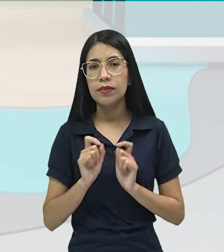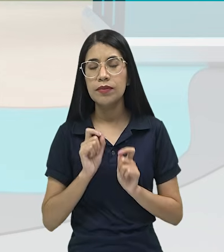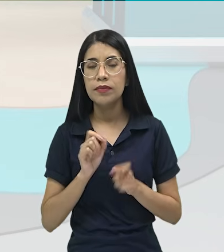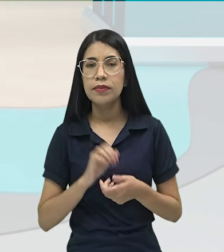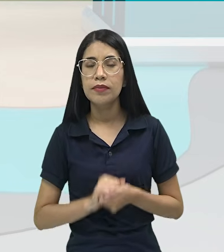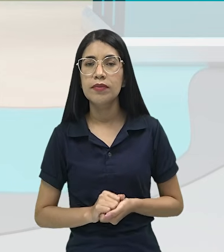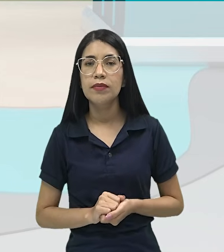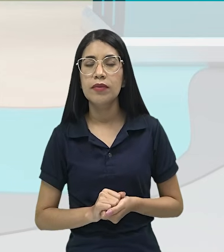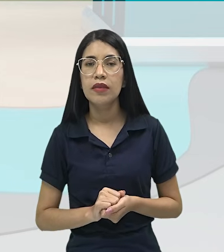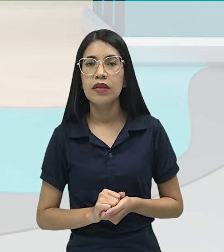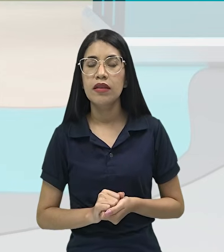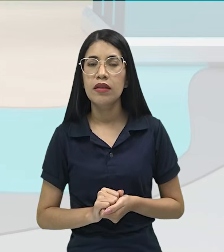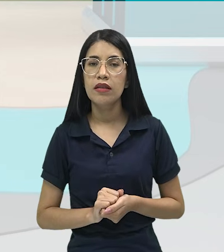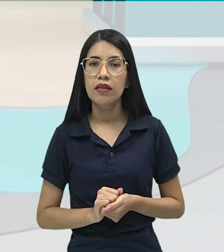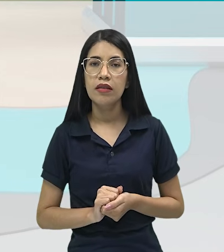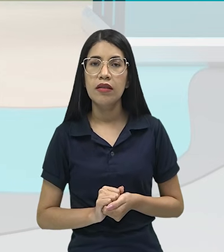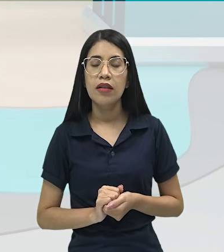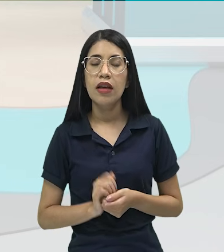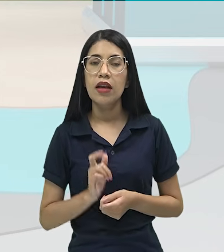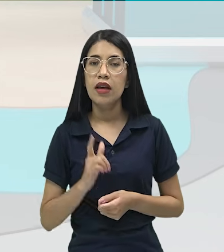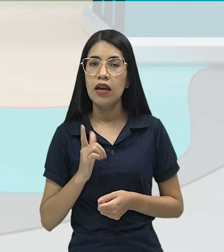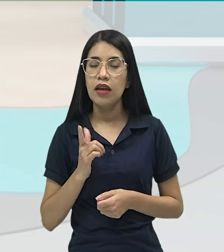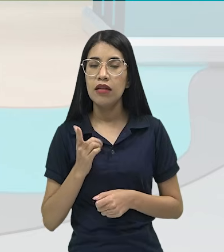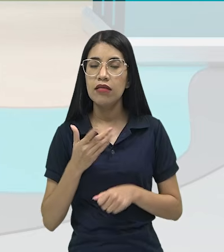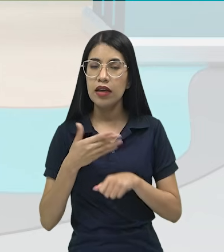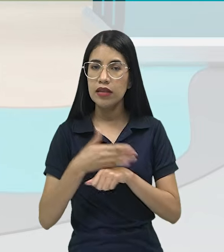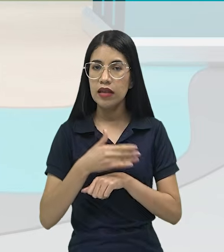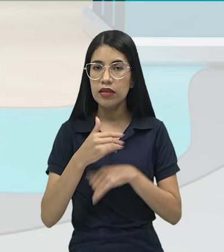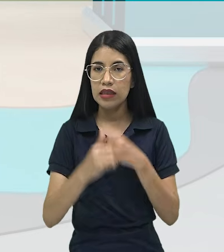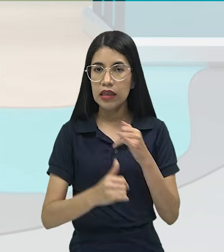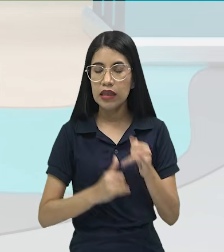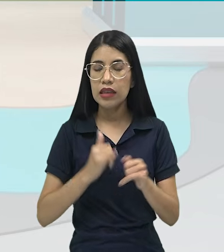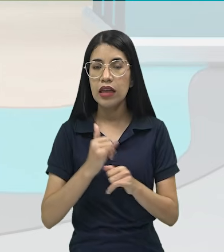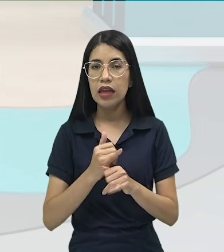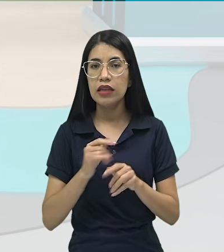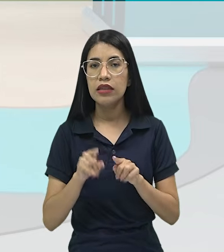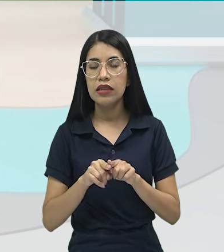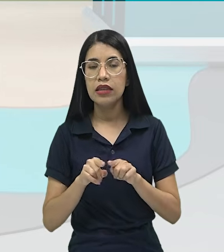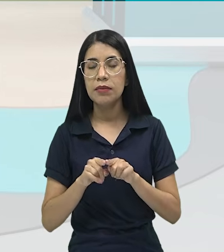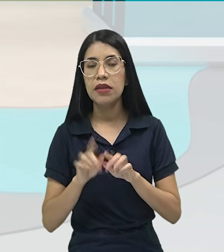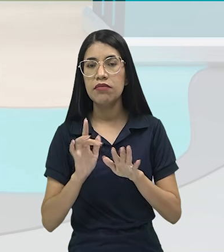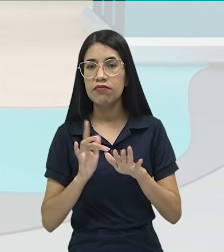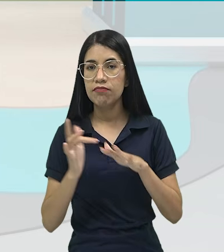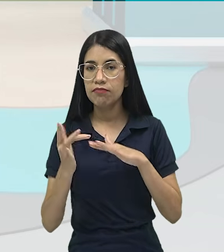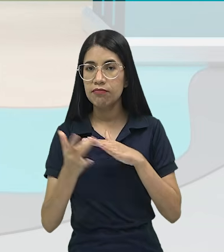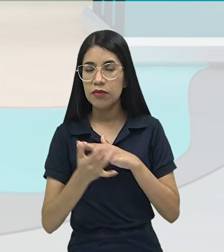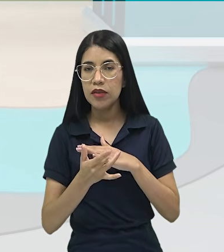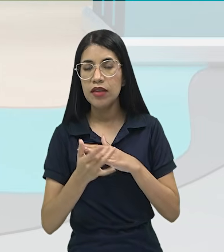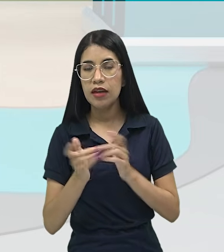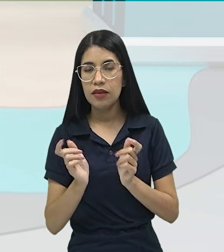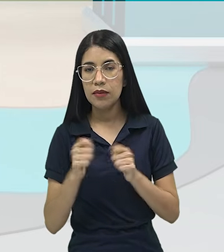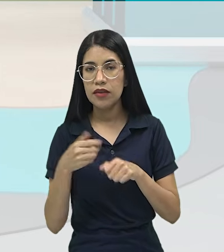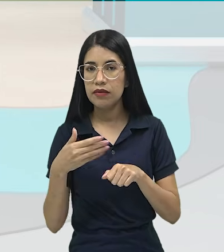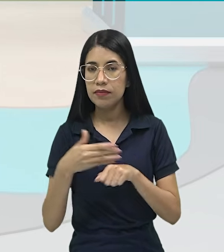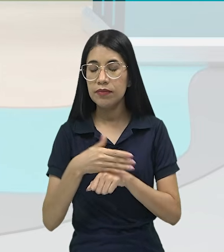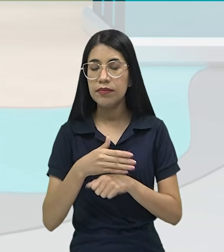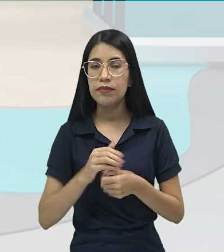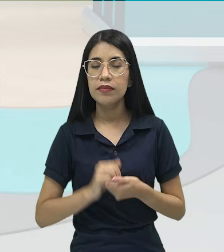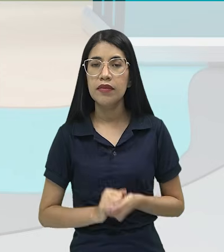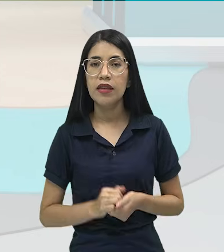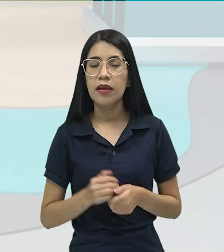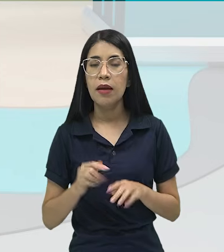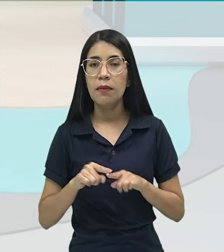termos acesso à internet, a termos acesso às redes sociais, né?